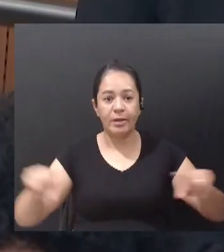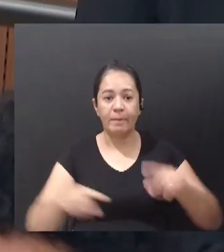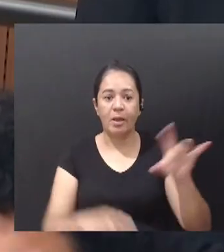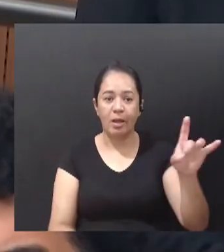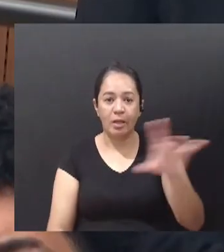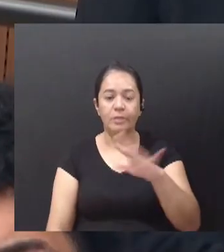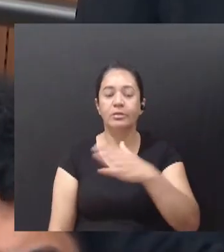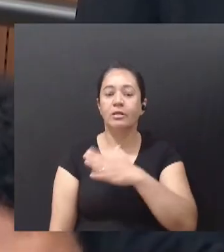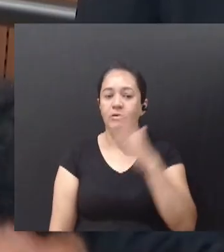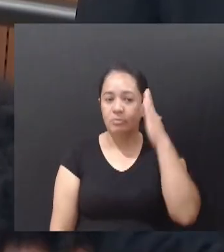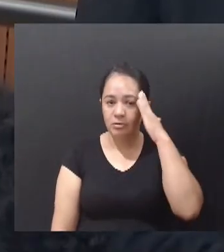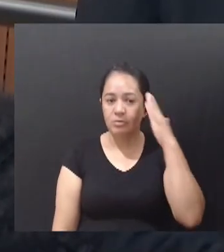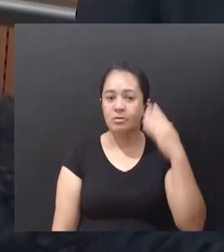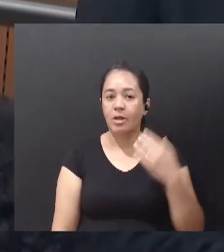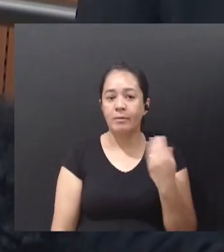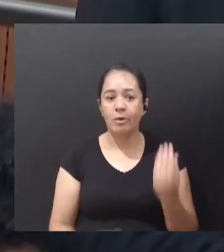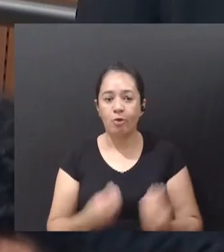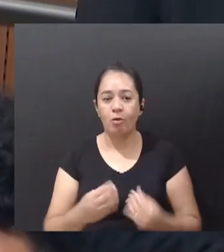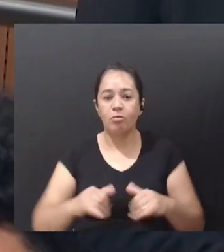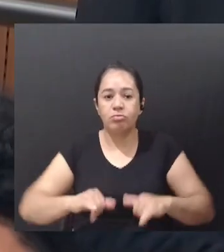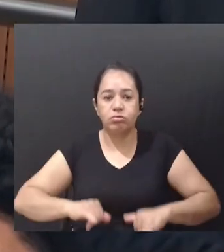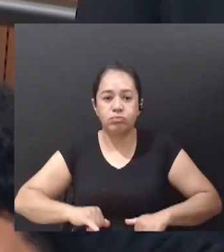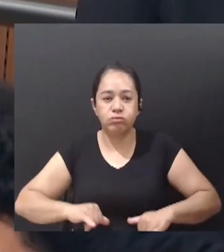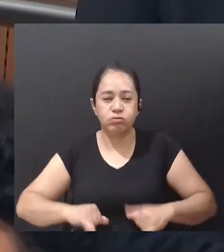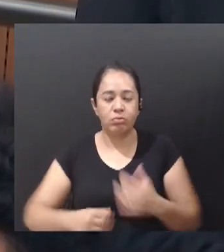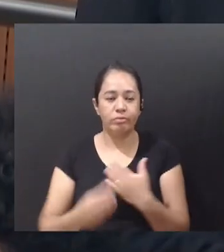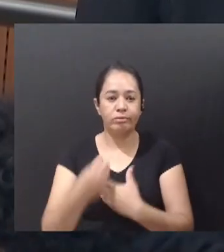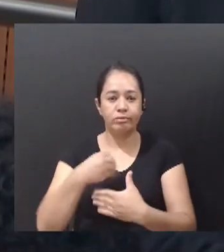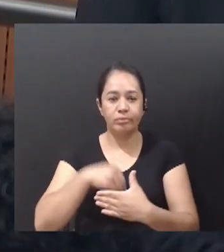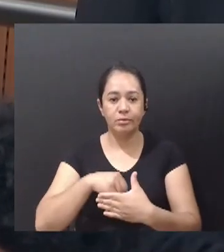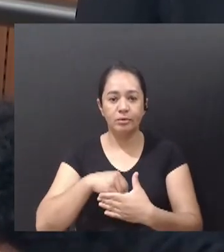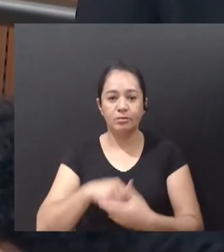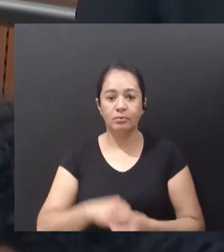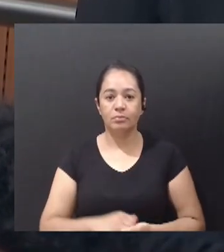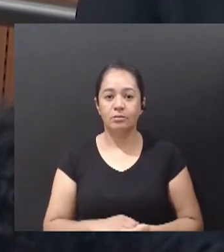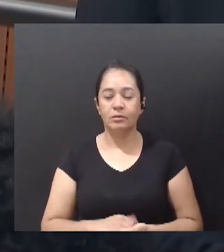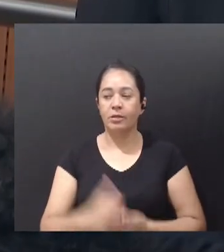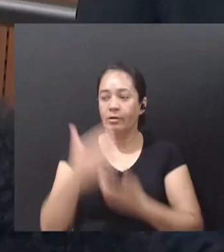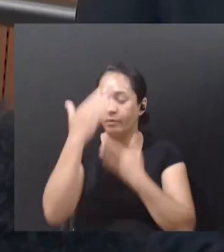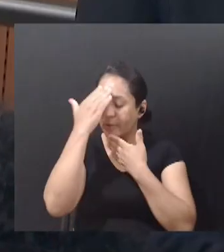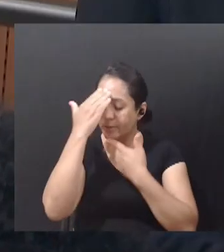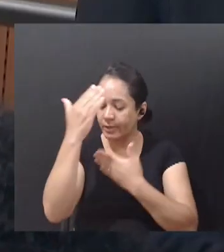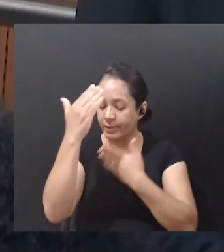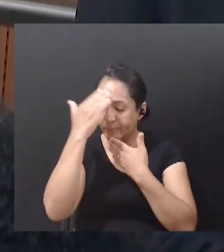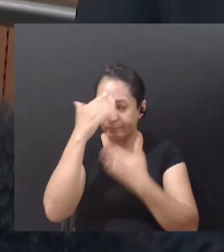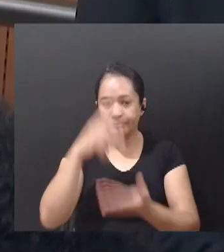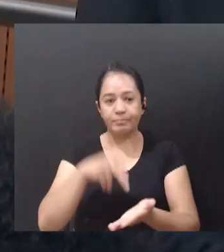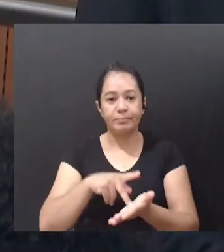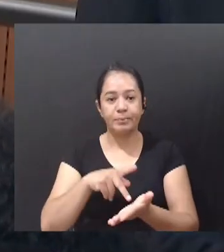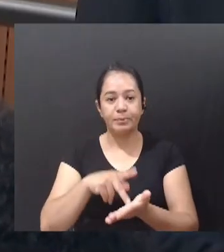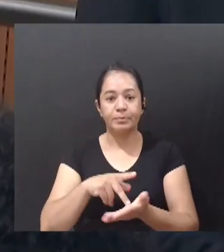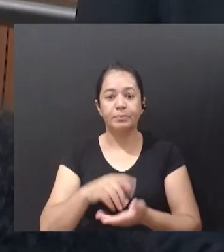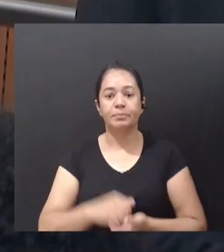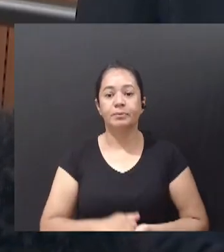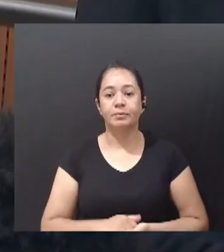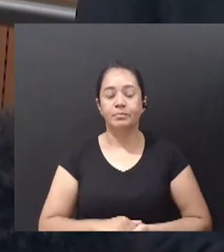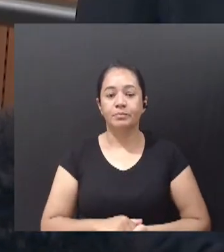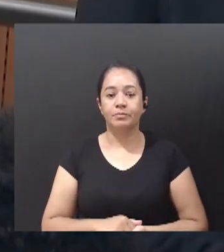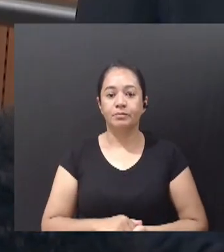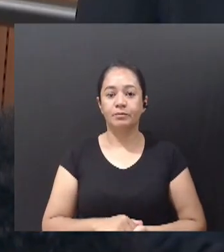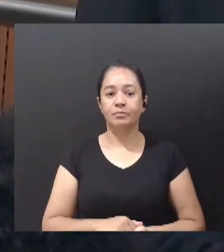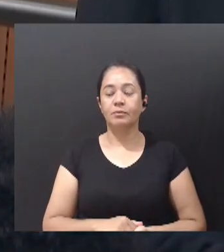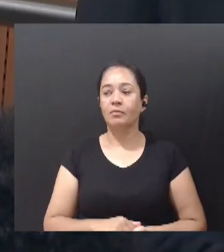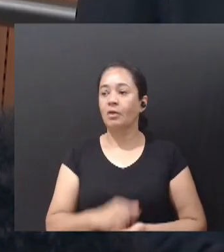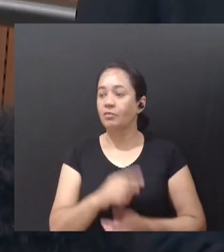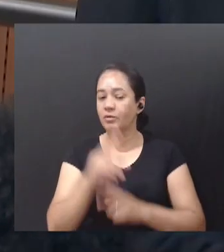sabe como que são as dores de dentro. Então eu agradeço demais, assim. Você fortalece demais a nossa